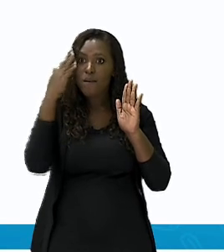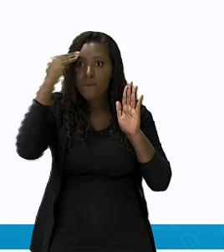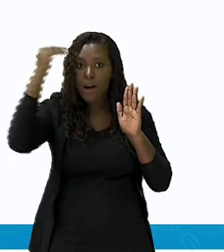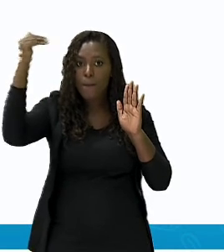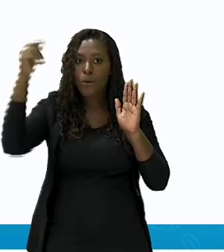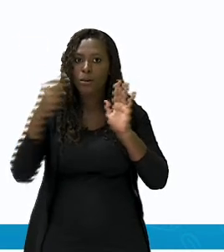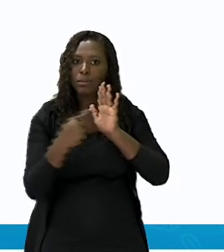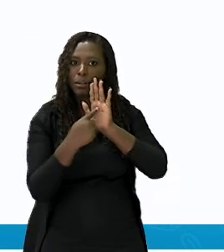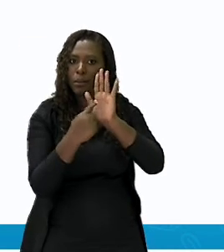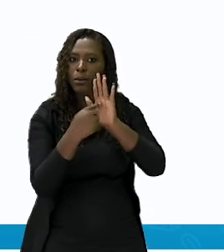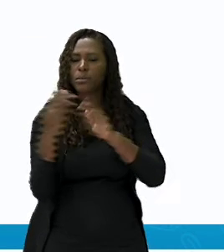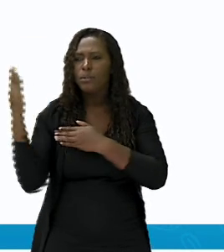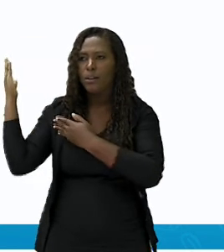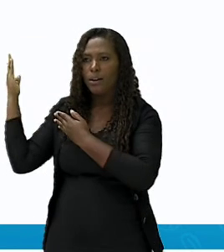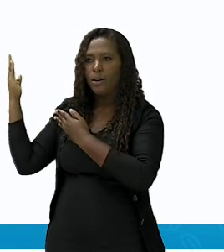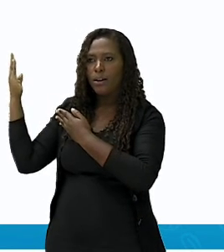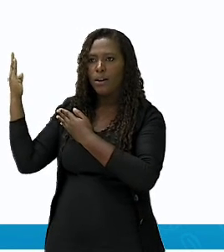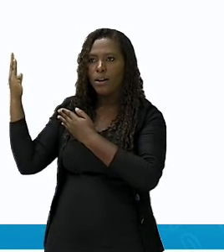frente.